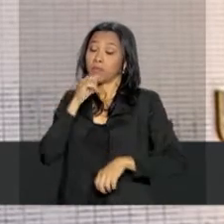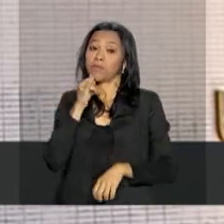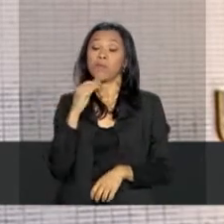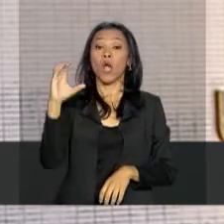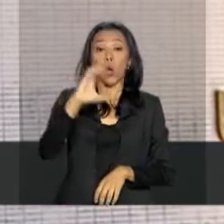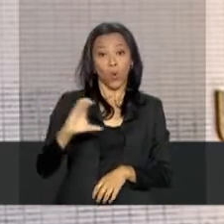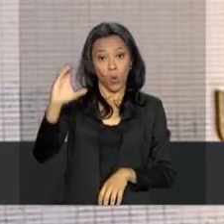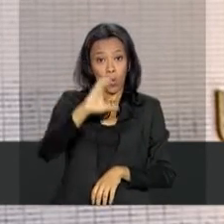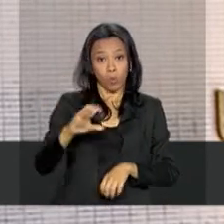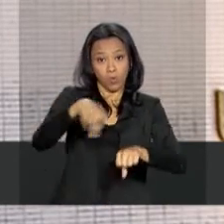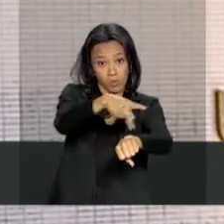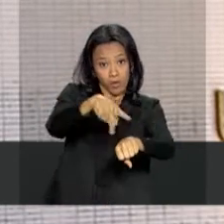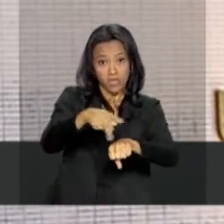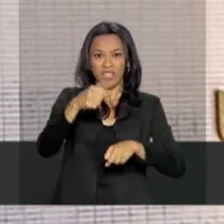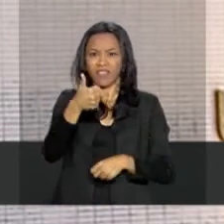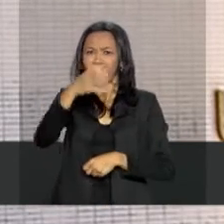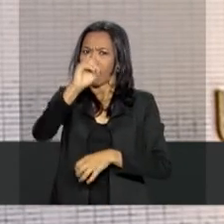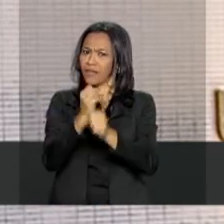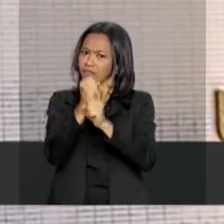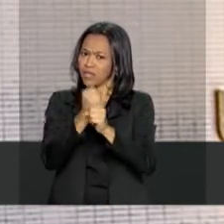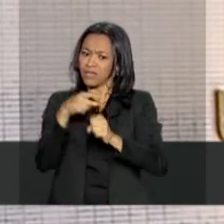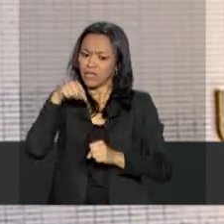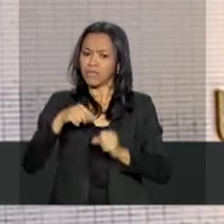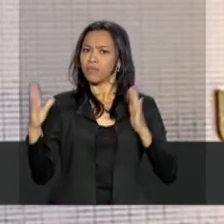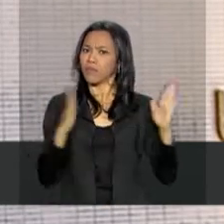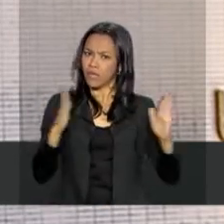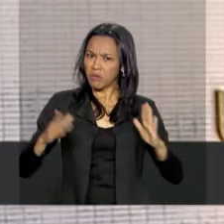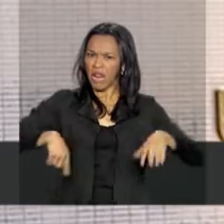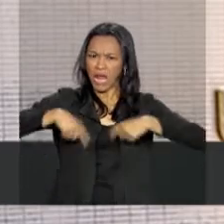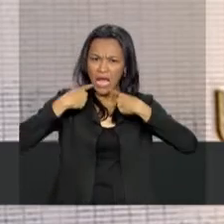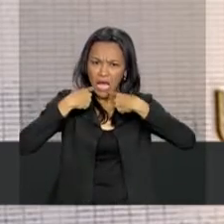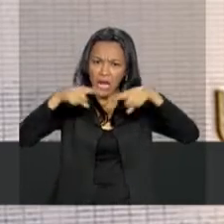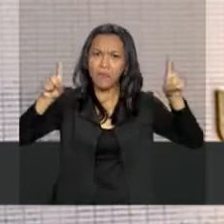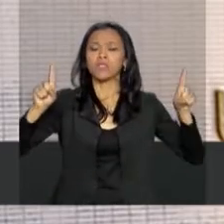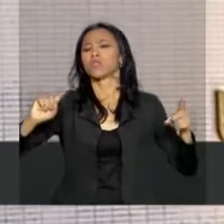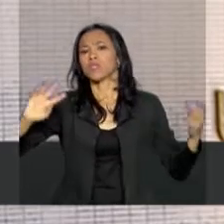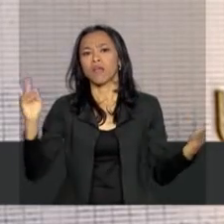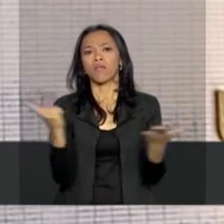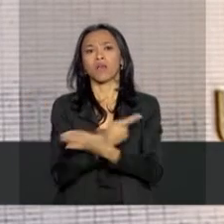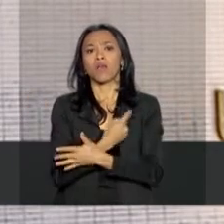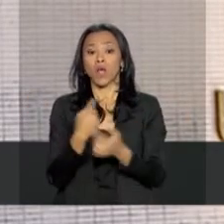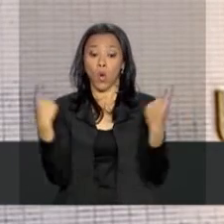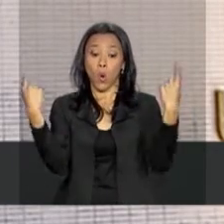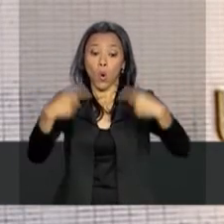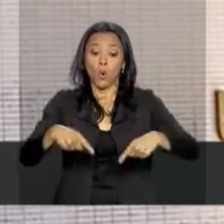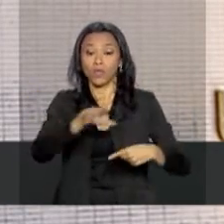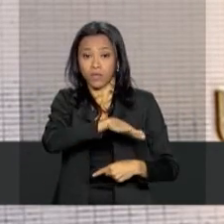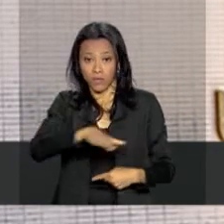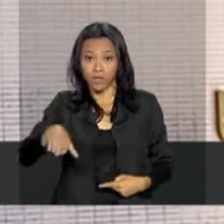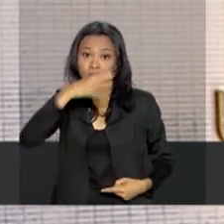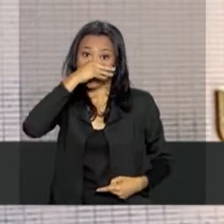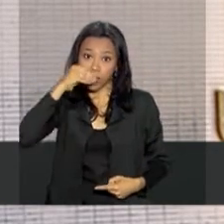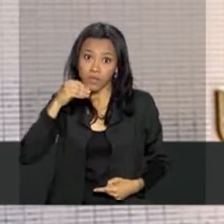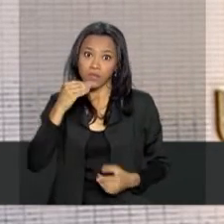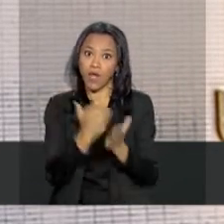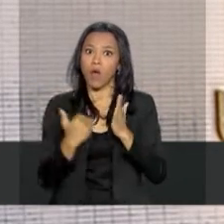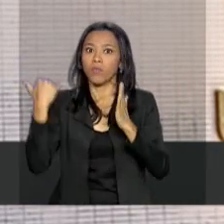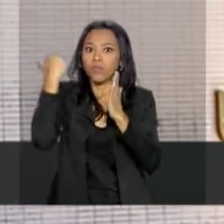10 anos. O país viu, nesse período, o número de denúncias de violações contra crianças e adolescentes aumentar cerca